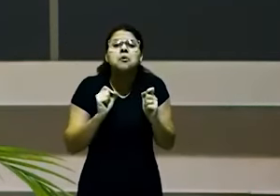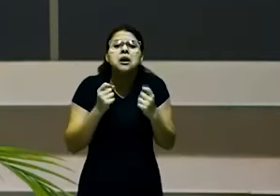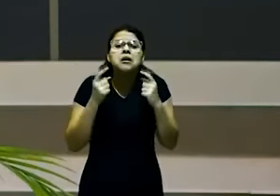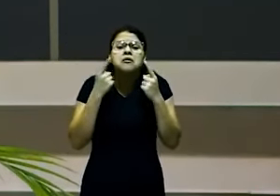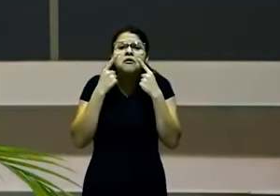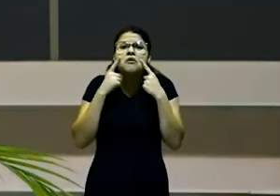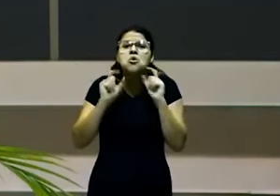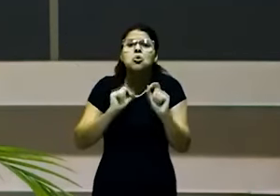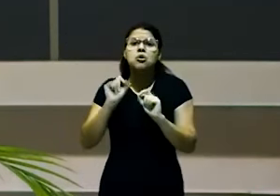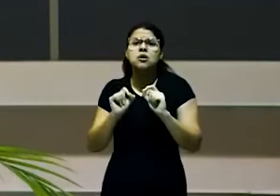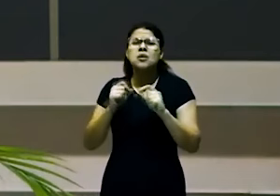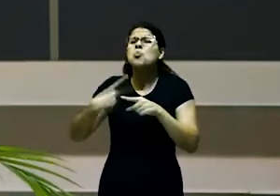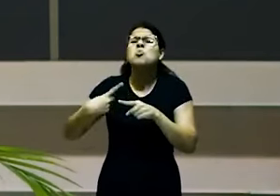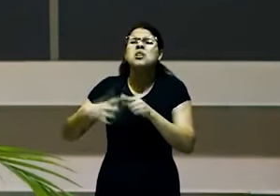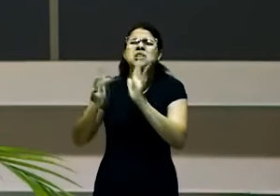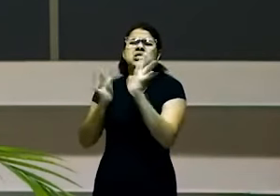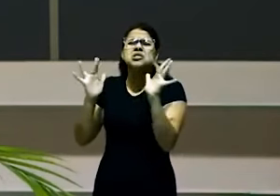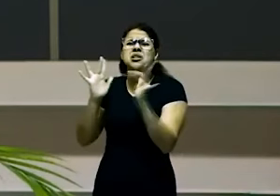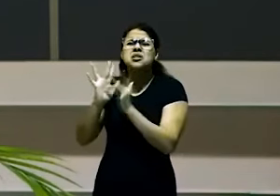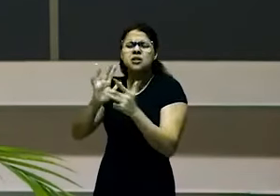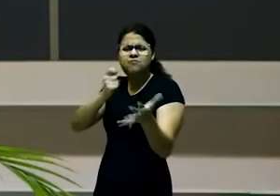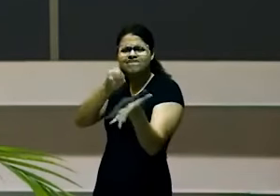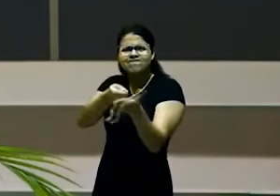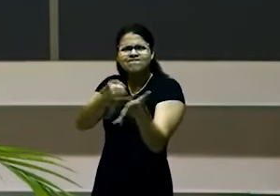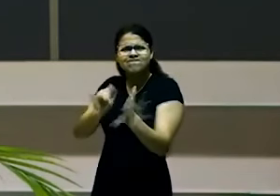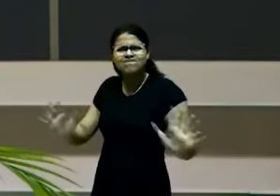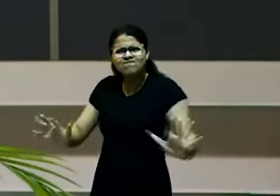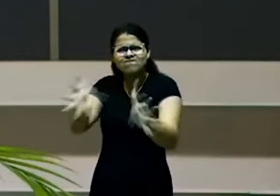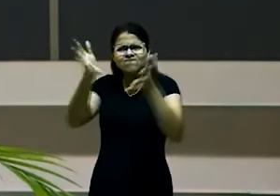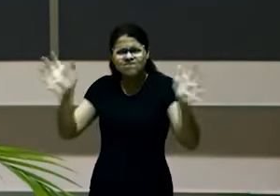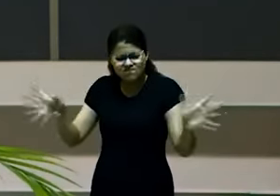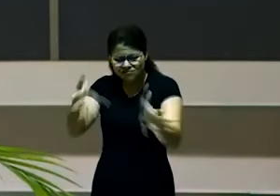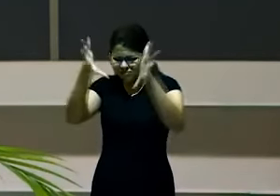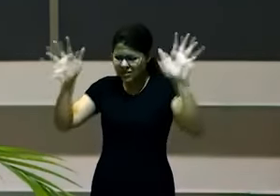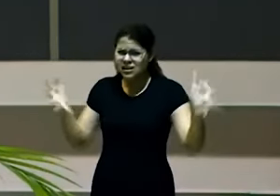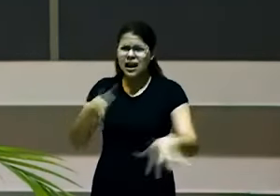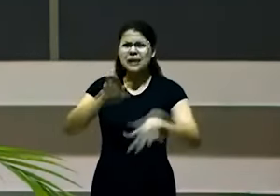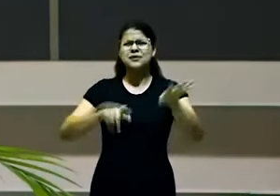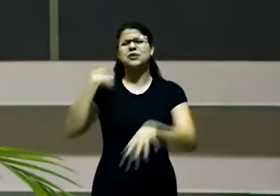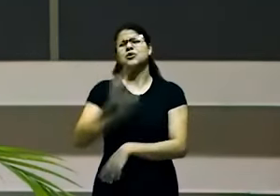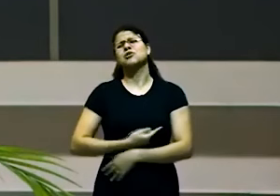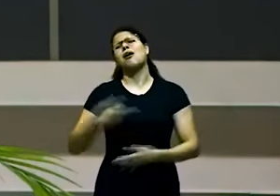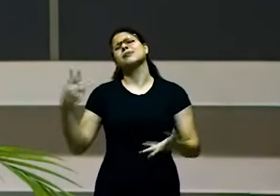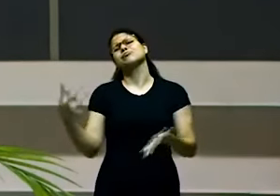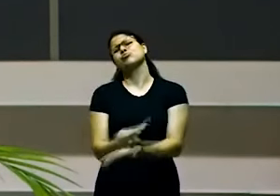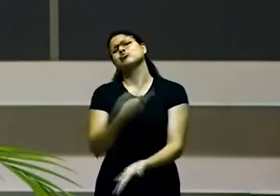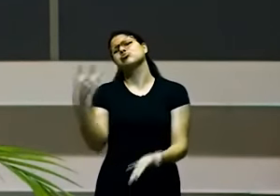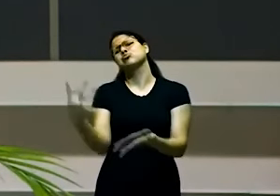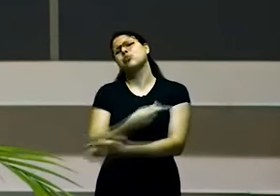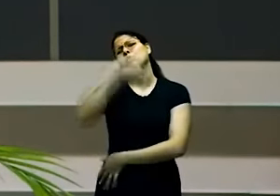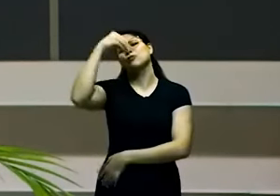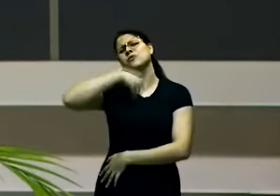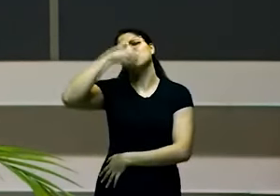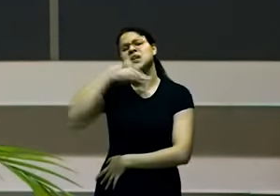por é que ele tem insistido tanto com as nossas vidas a gente sendo tão falho tão fraco